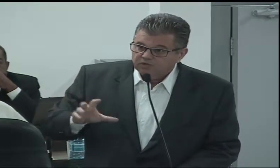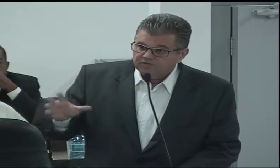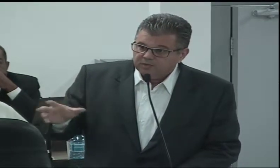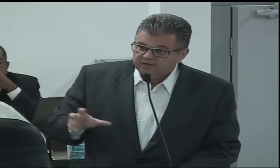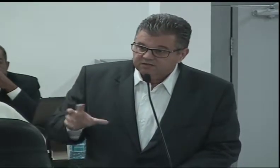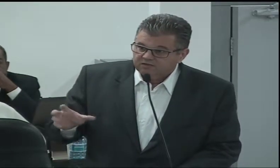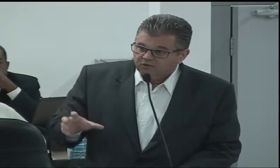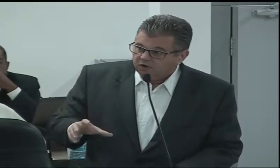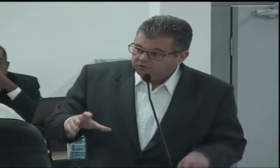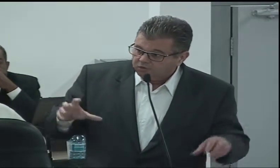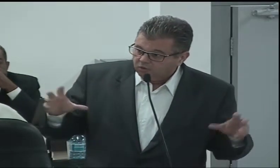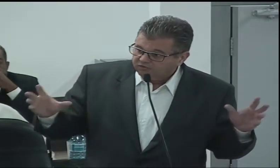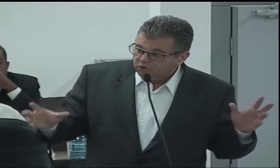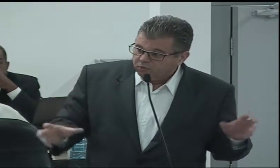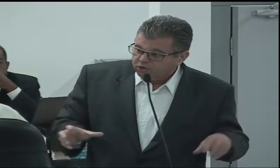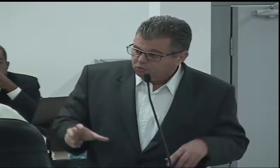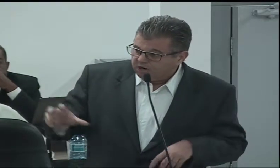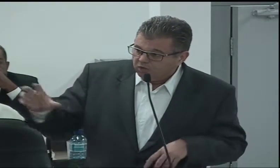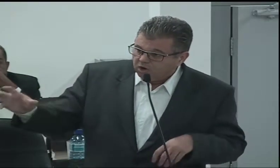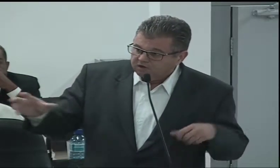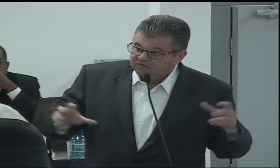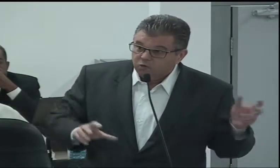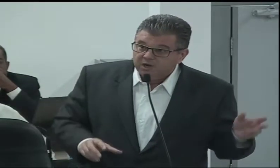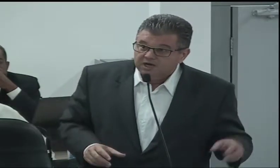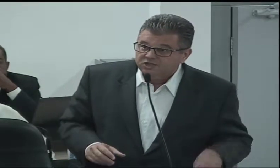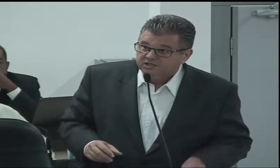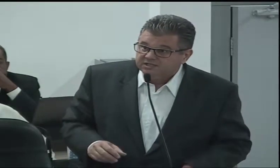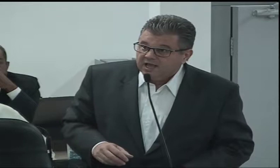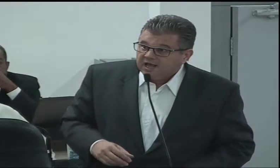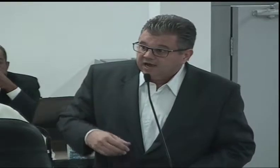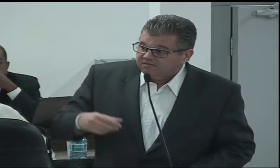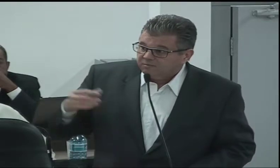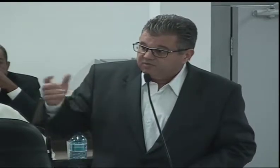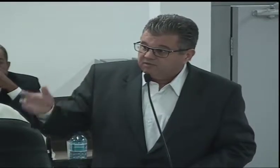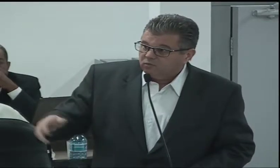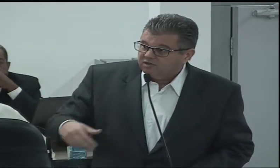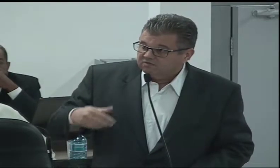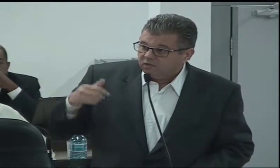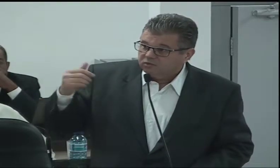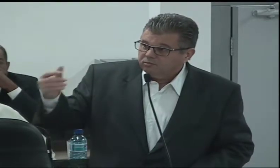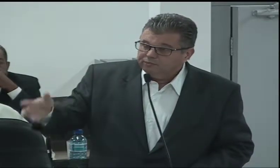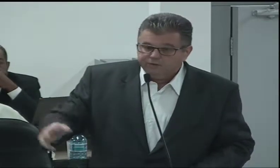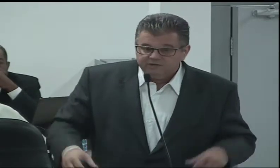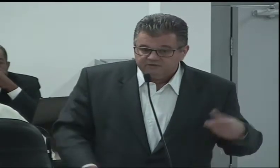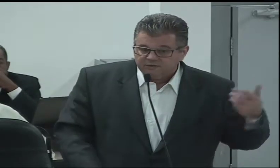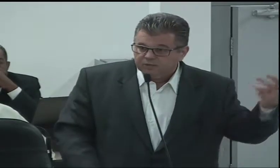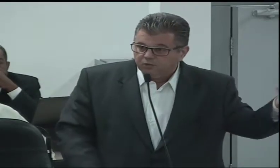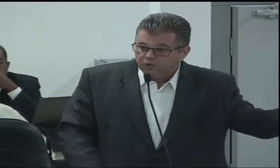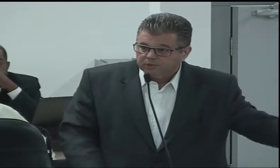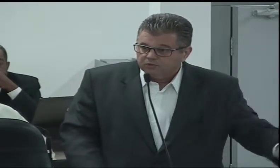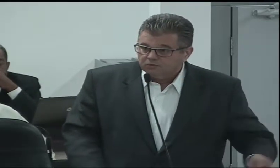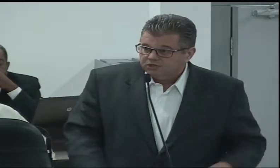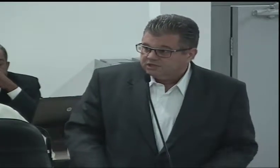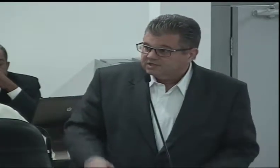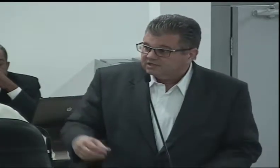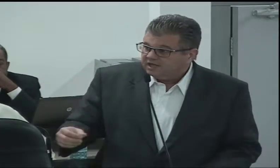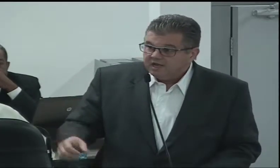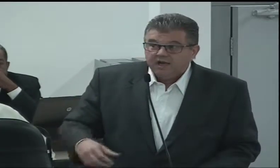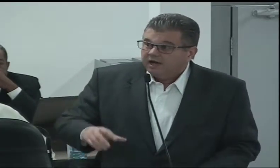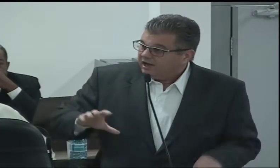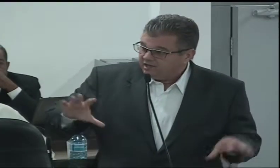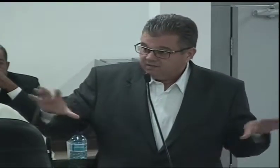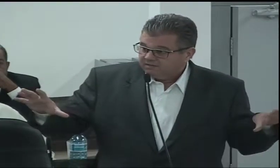dali 8 semanas ele volta, o negócio está um pouquinho maior, são manchas, aí você pensa em doença autoimune, você manda para o